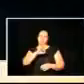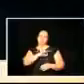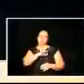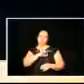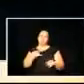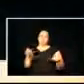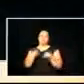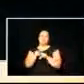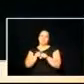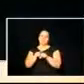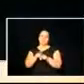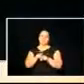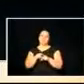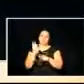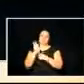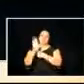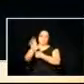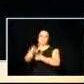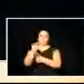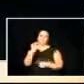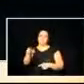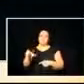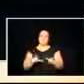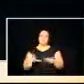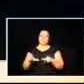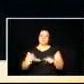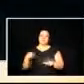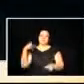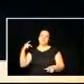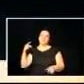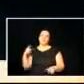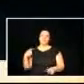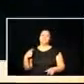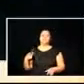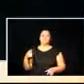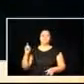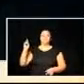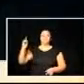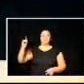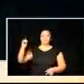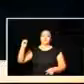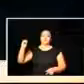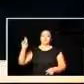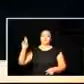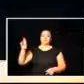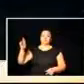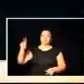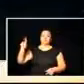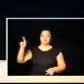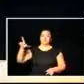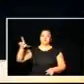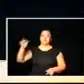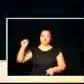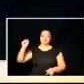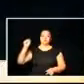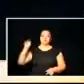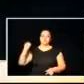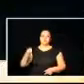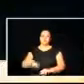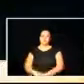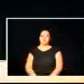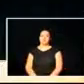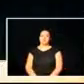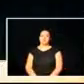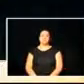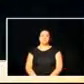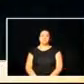mas mostrou o seu trabalho, vereador Douglas, em correr atrás dos companheiros, e muitas vezes, você veja bem, que nem o Luizinho falou,